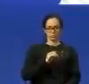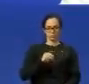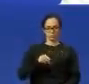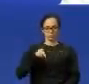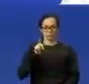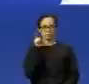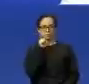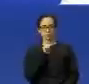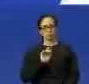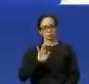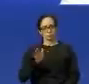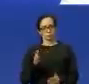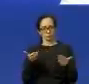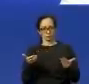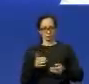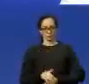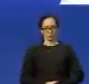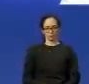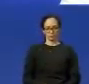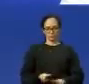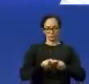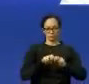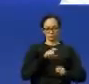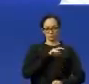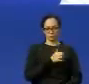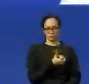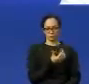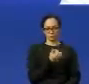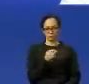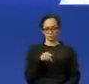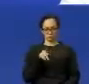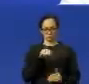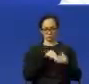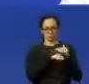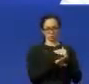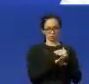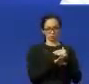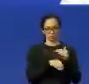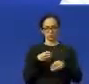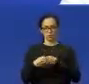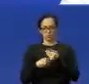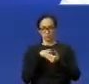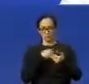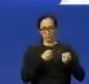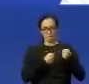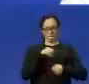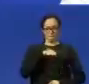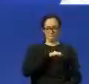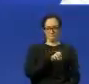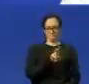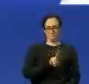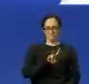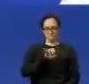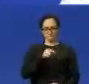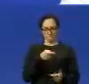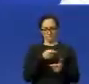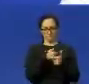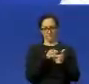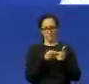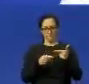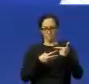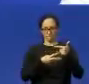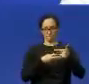combustível. Logo, vão restar no tanque 60 kg de combustível. Como a equipe vai abastecer com 1/3 do que restou no